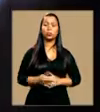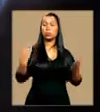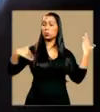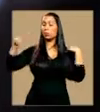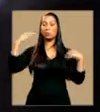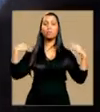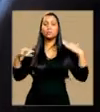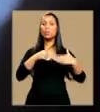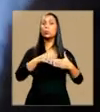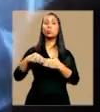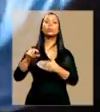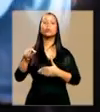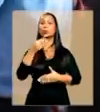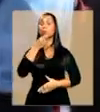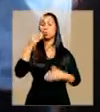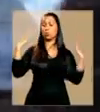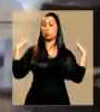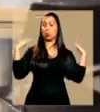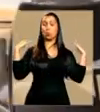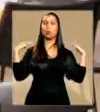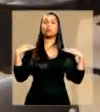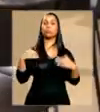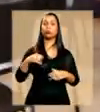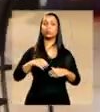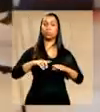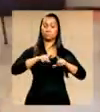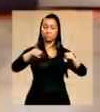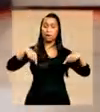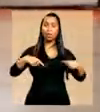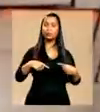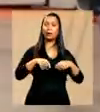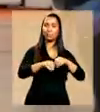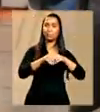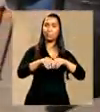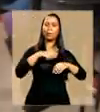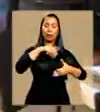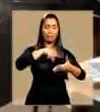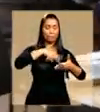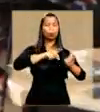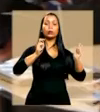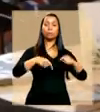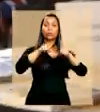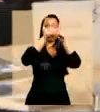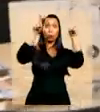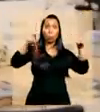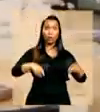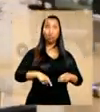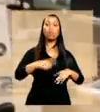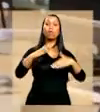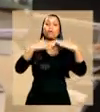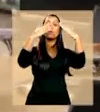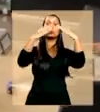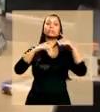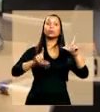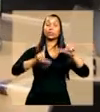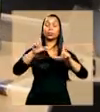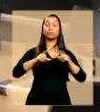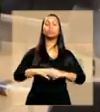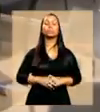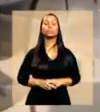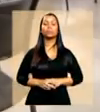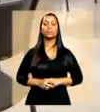O passeio é todo guiado por monitores. A sala de linguagens tem espaço para leitura e um painel que mostra a evolução da